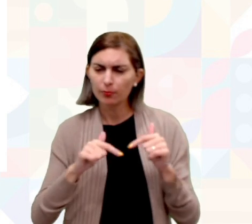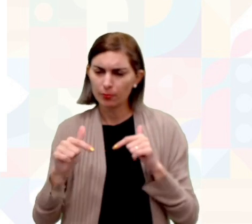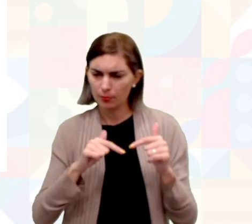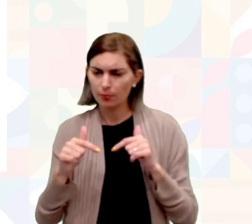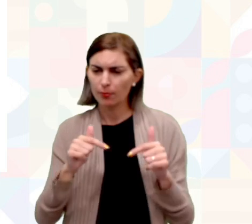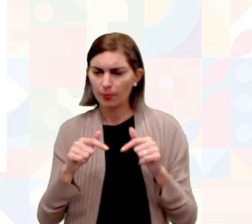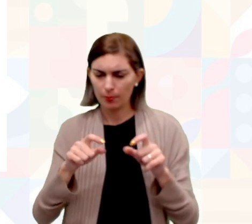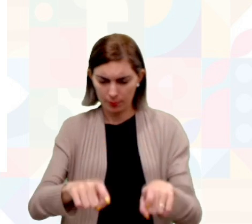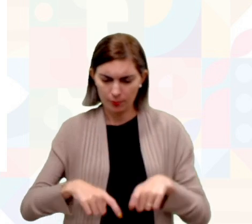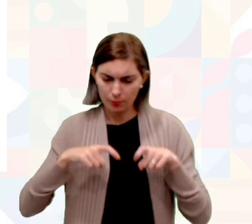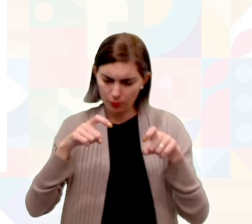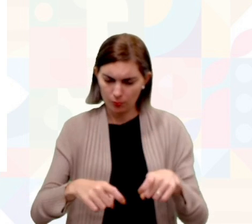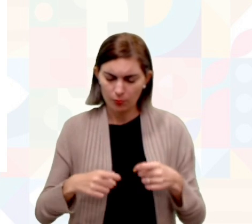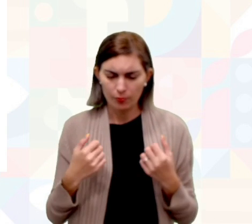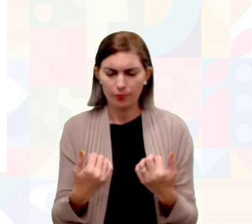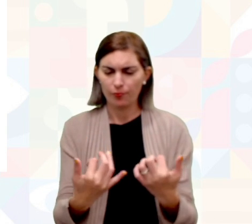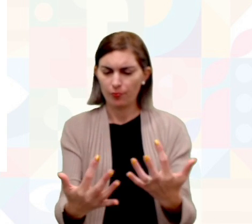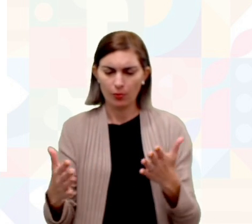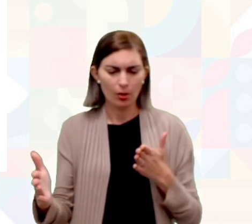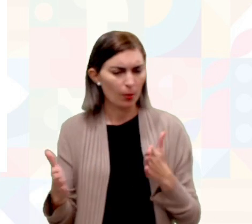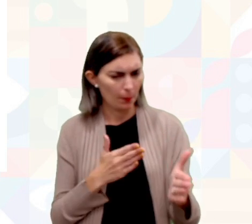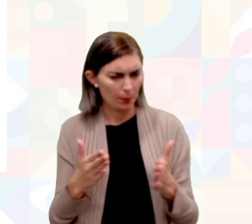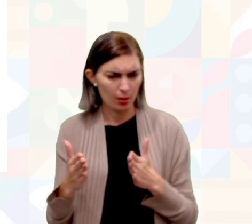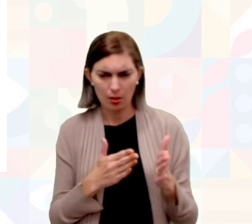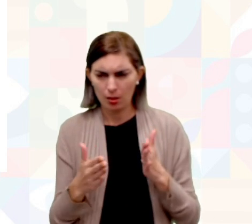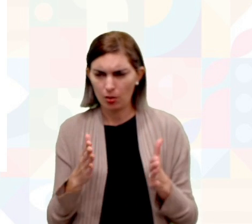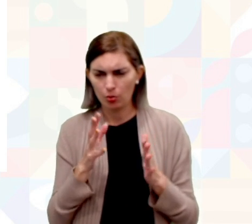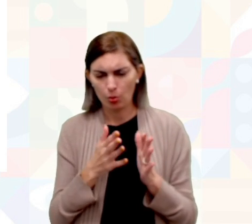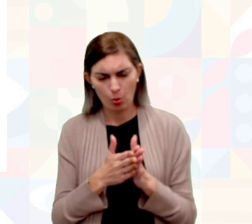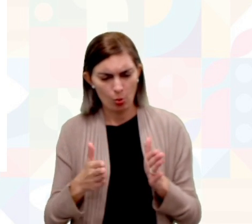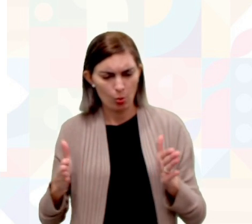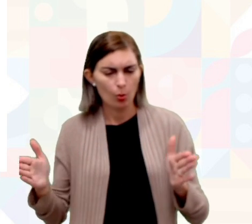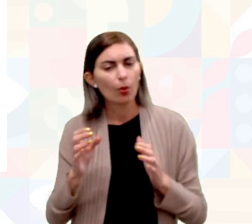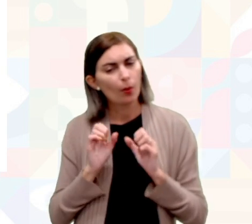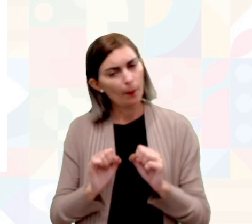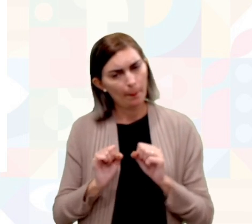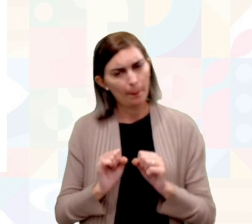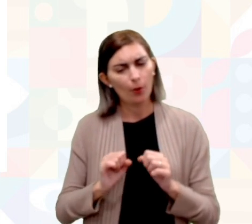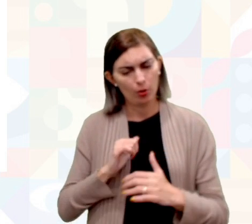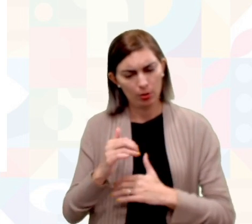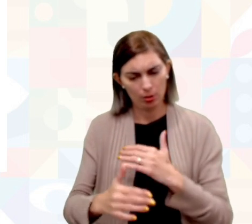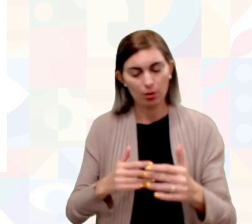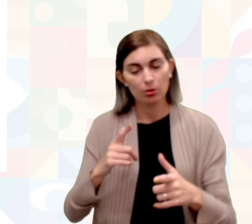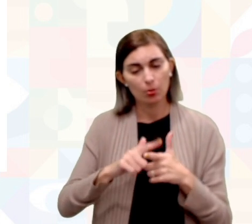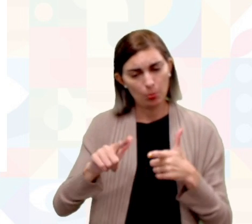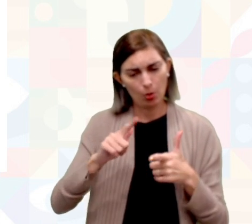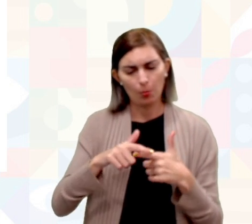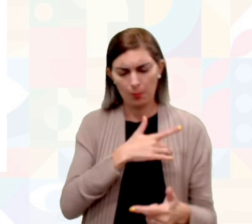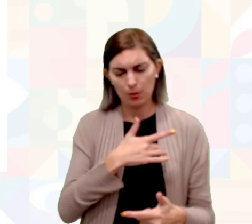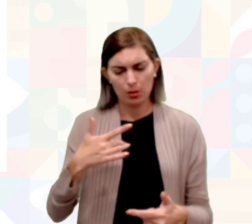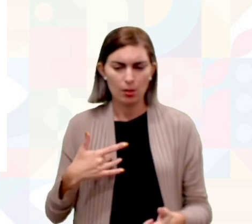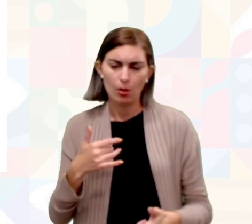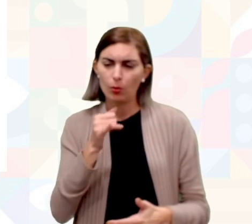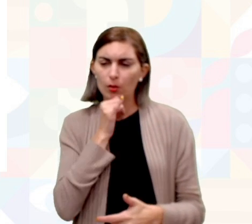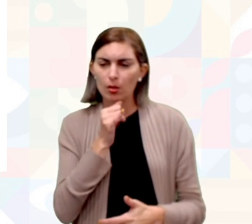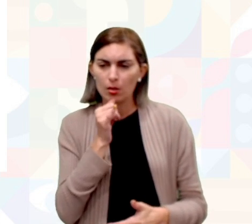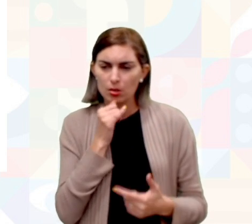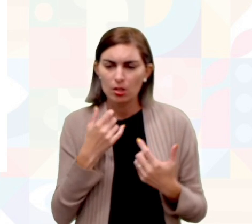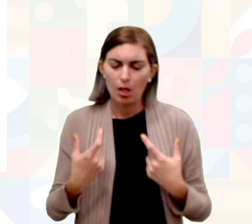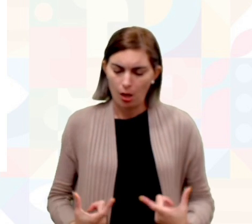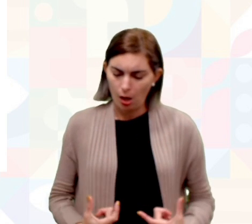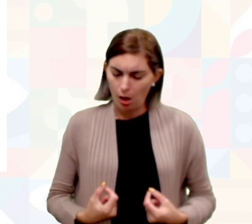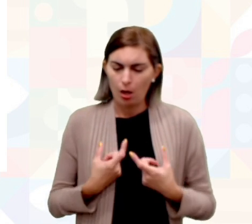agrícola durante um período muito longo, tá? Ele pode desenvolver problemas de saúde, por exemplo, câncer,